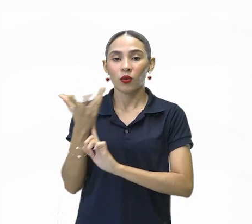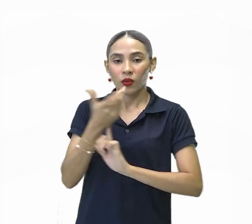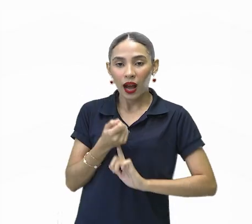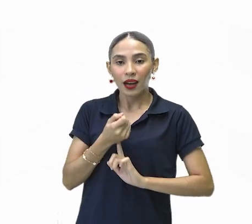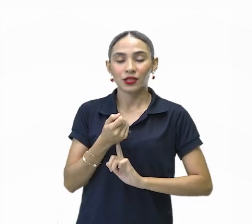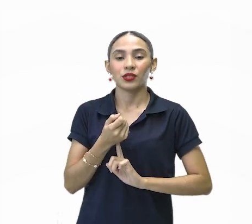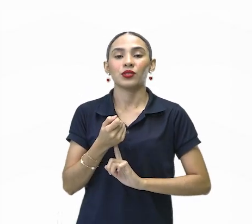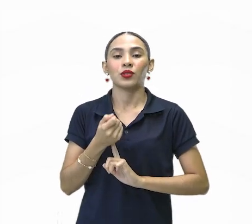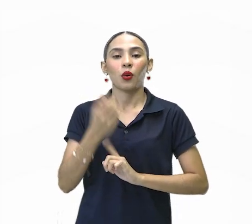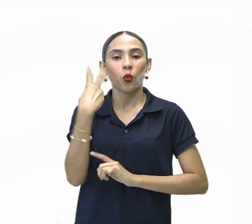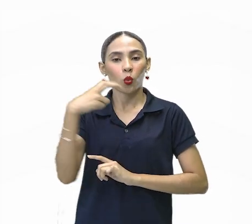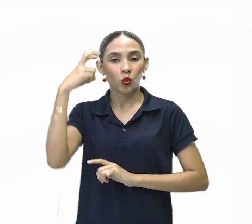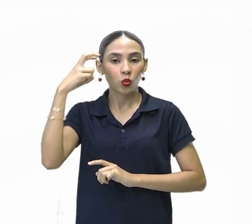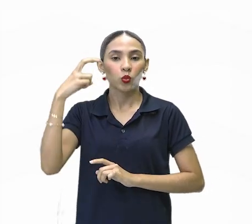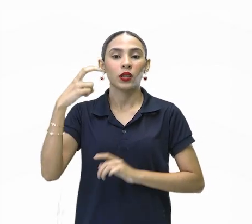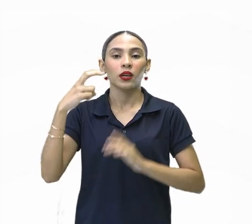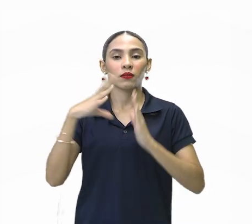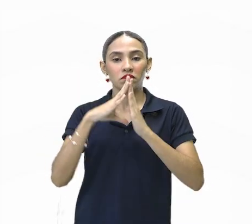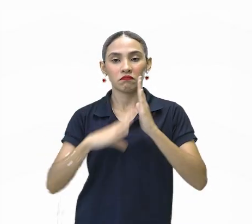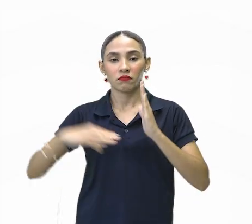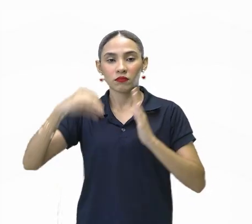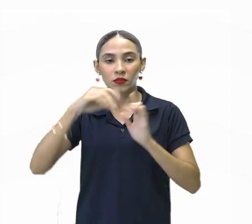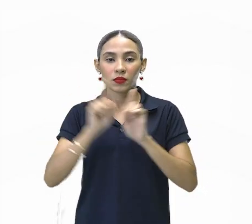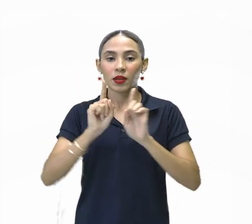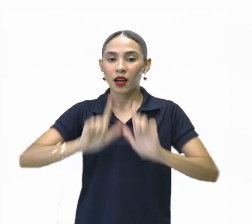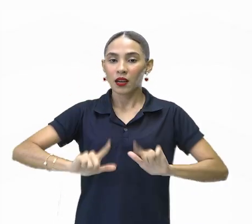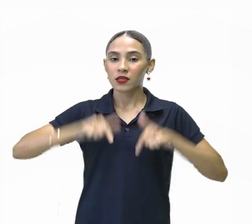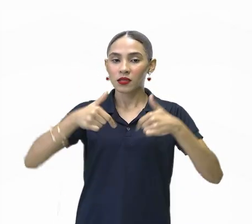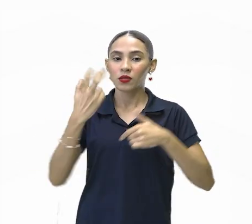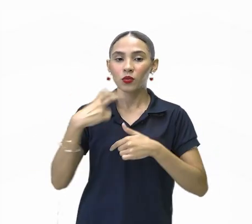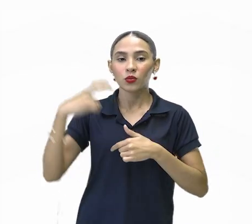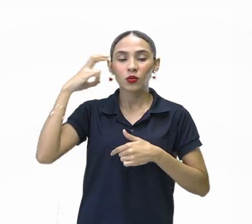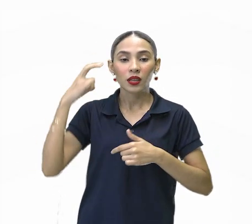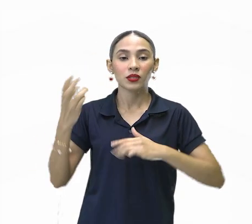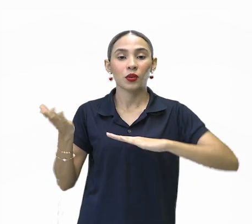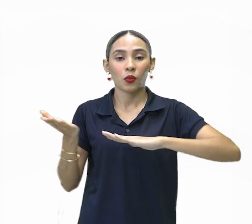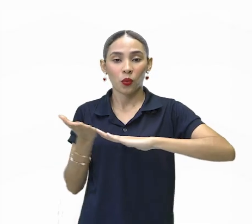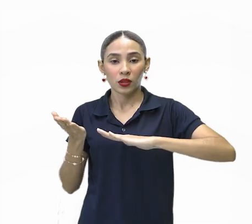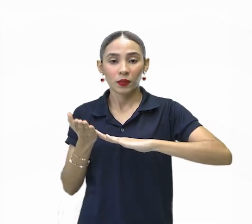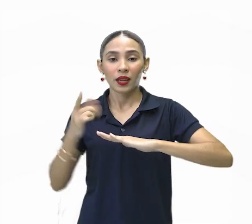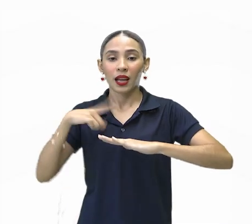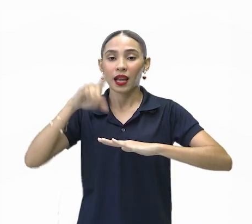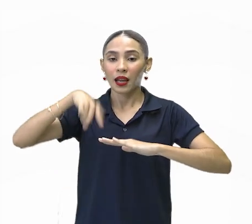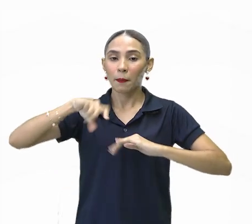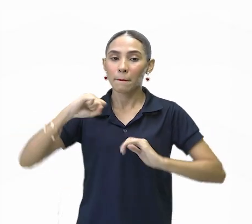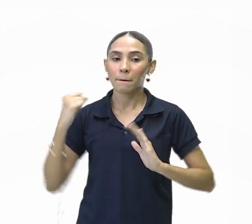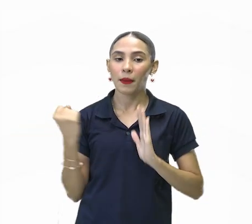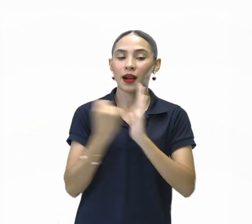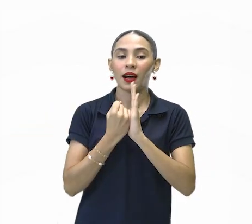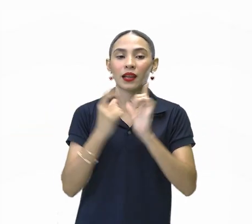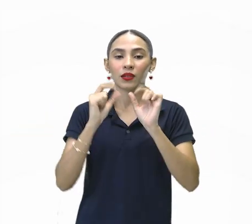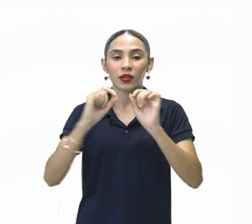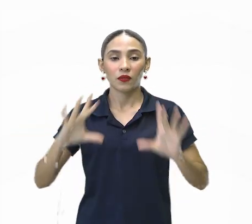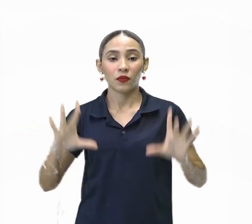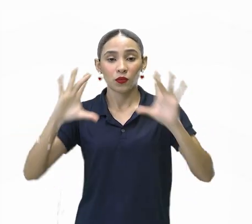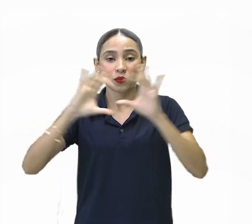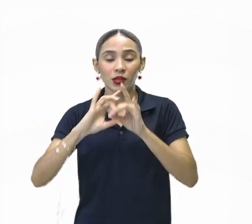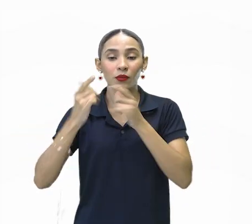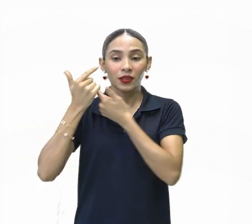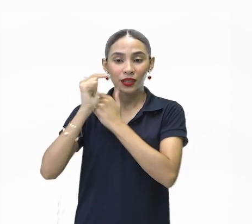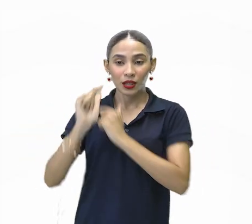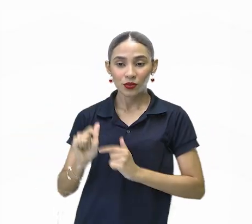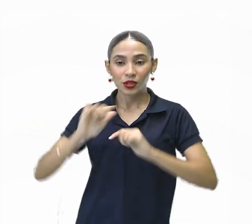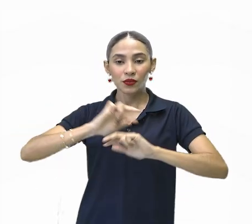de 1990, as manifestações culturais contemporâneas são marcadas pela fusão de